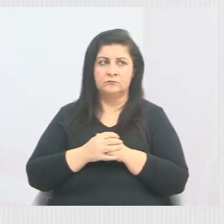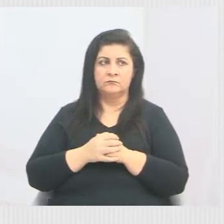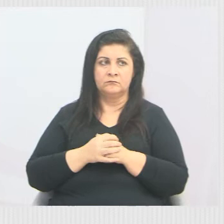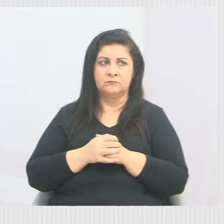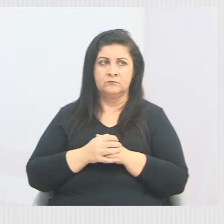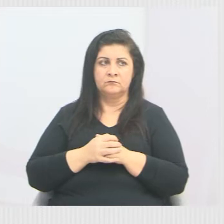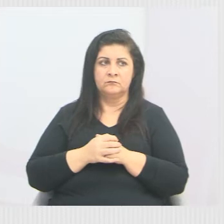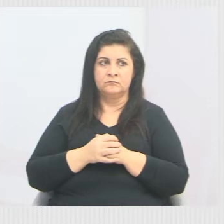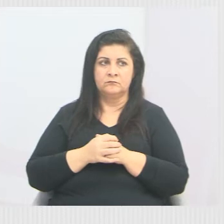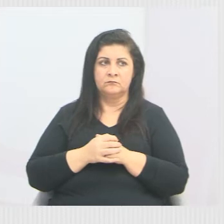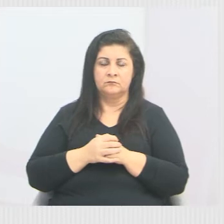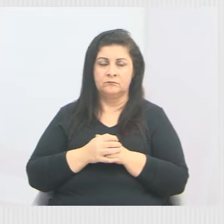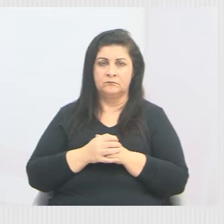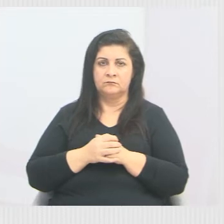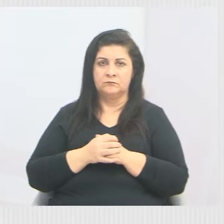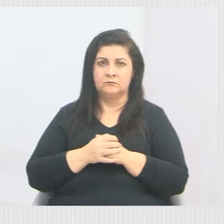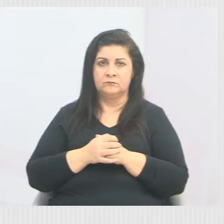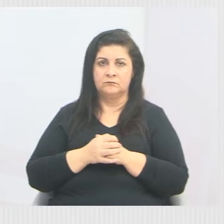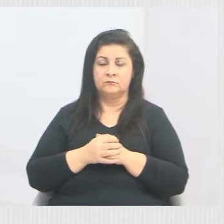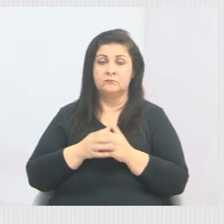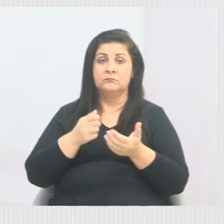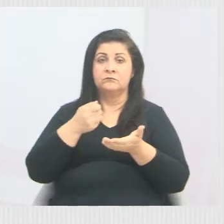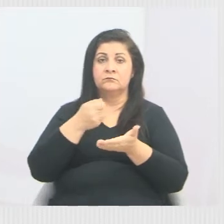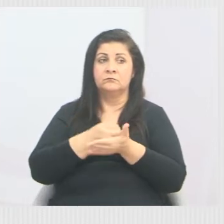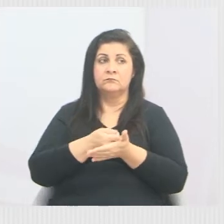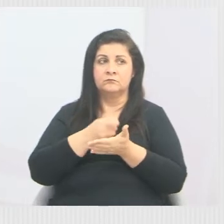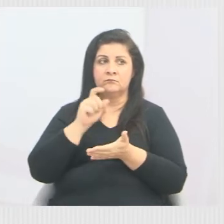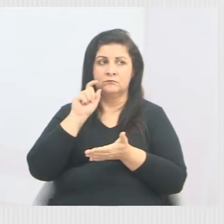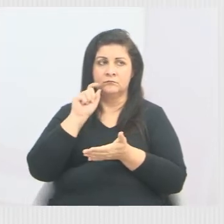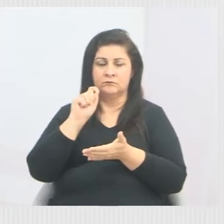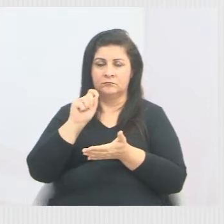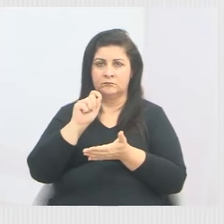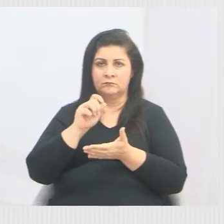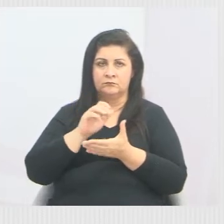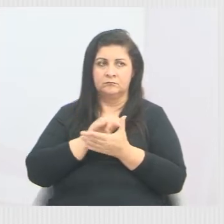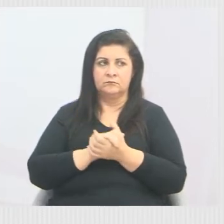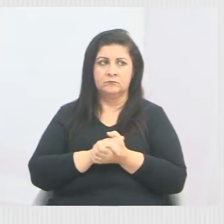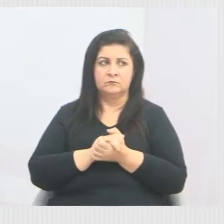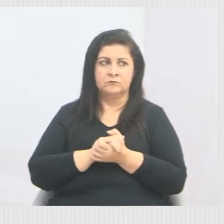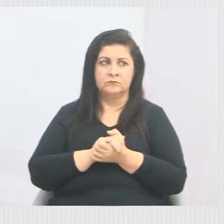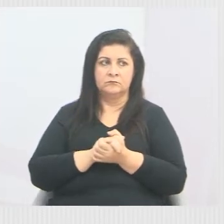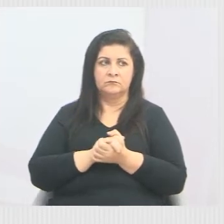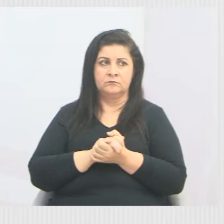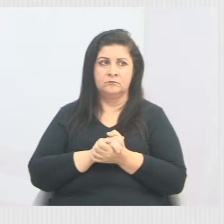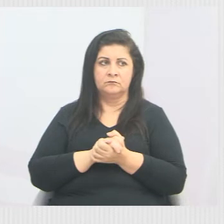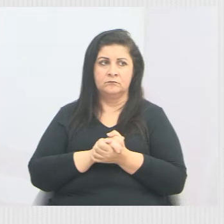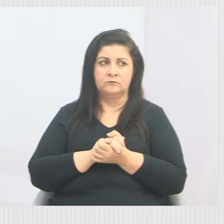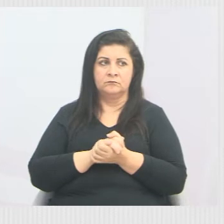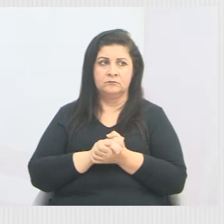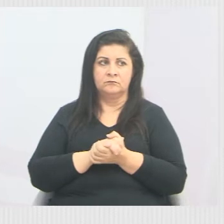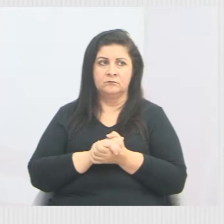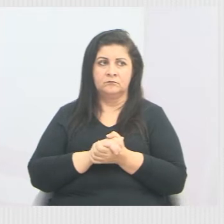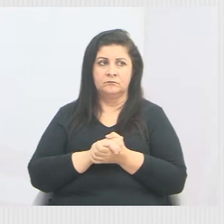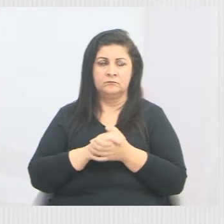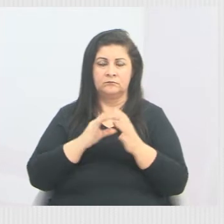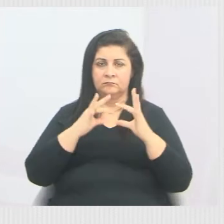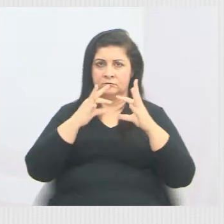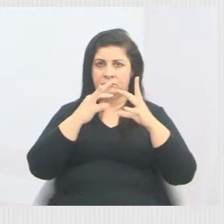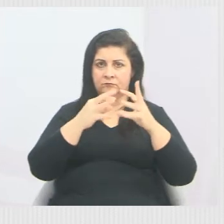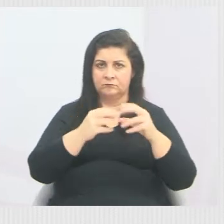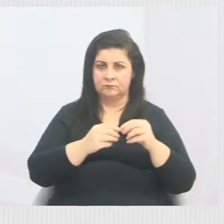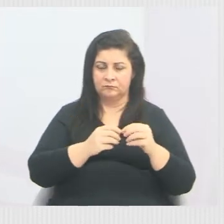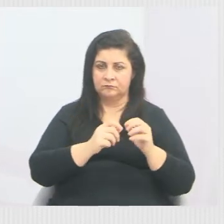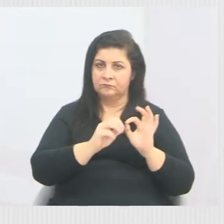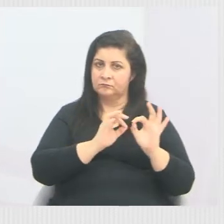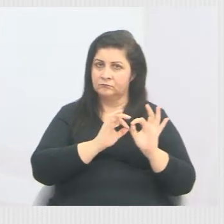25.711.975. Esses são os inscritos. O que foi pago neste ano de 2021, disso que foi inscrito,